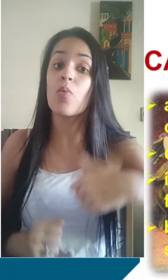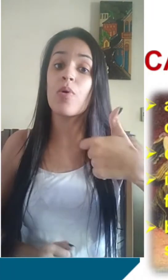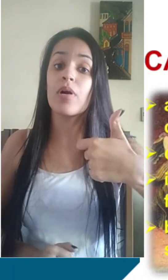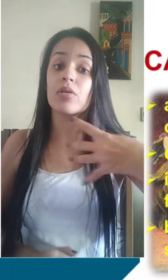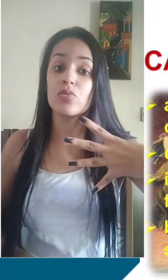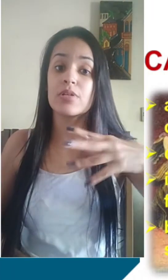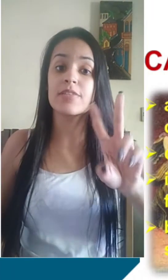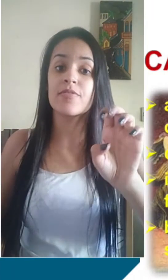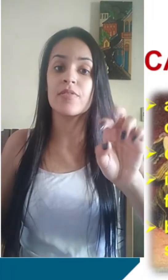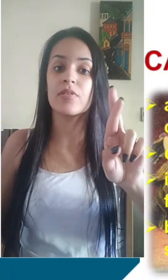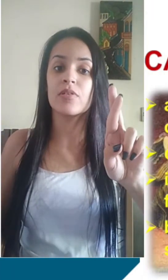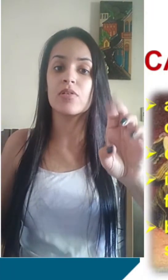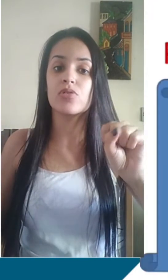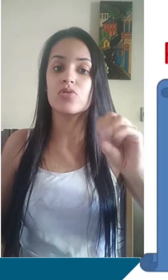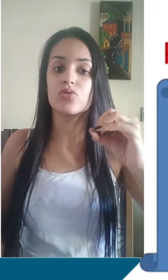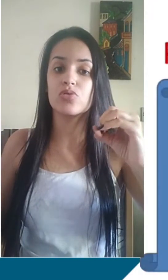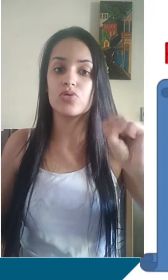quartetos e 2 tercetos.